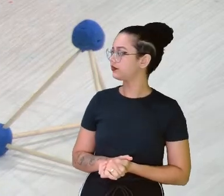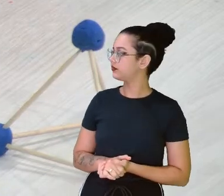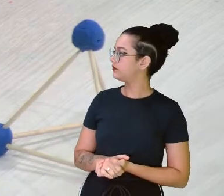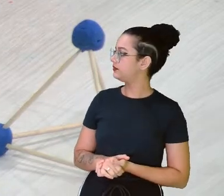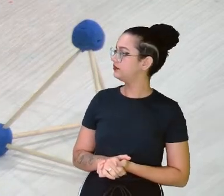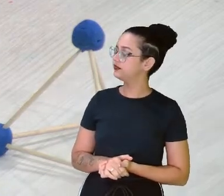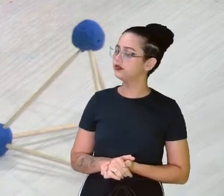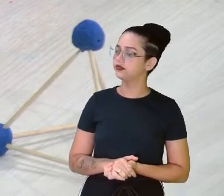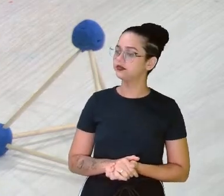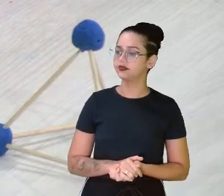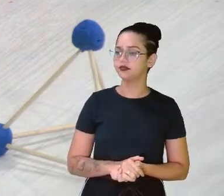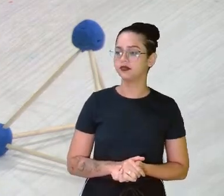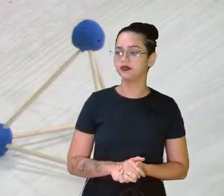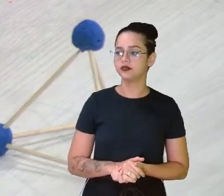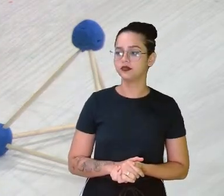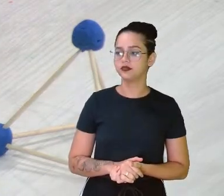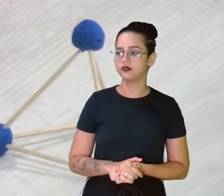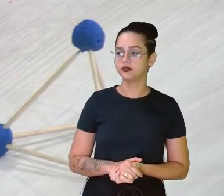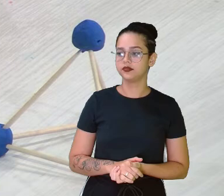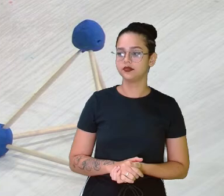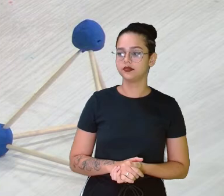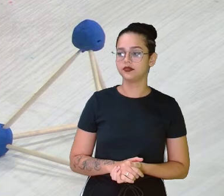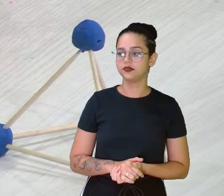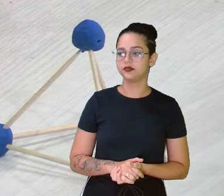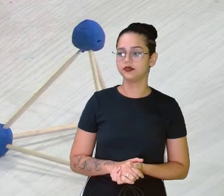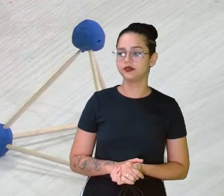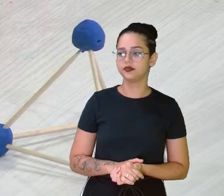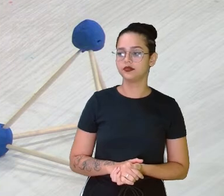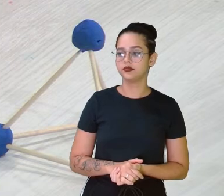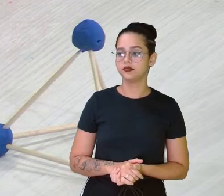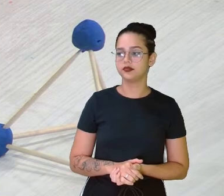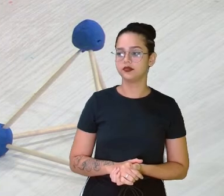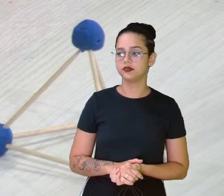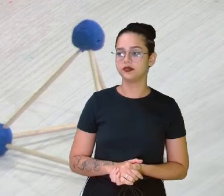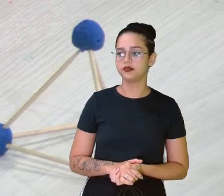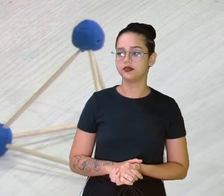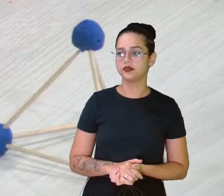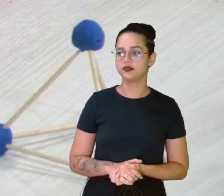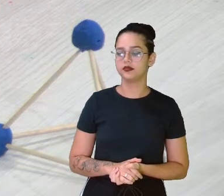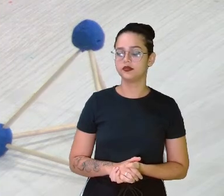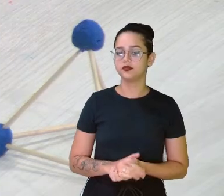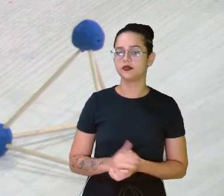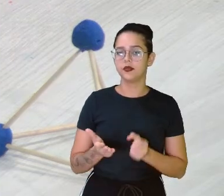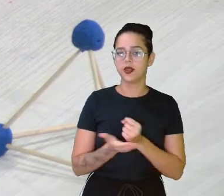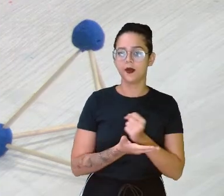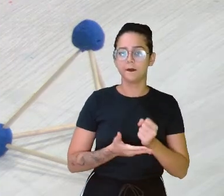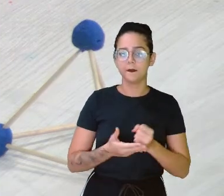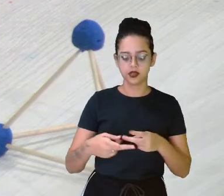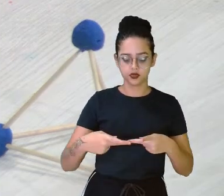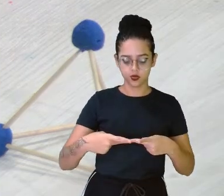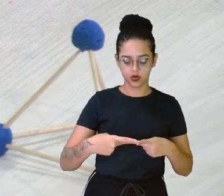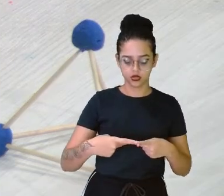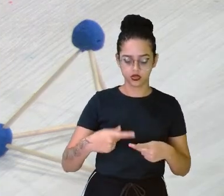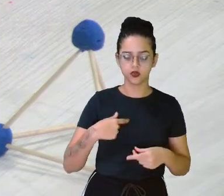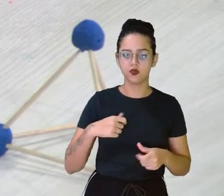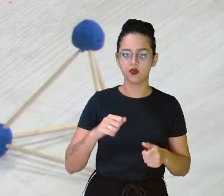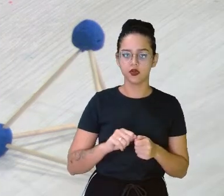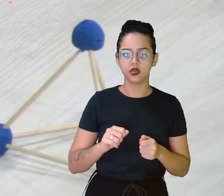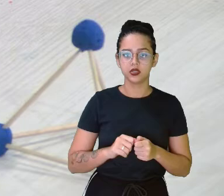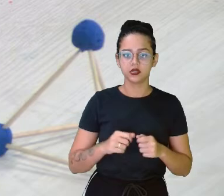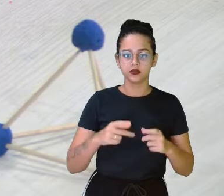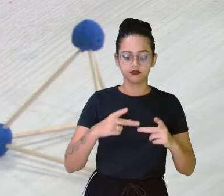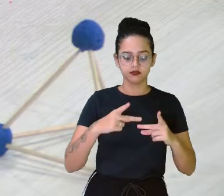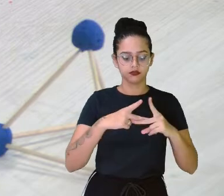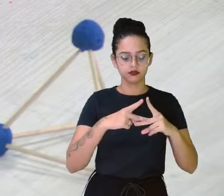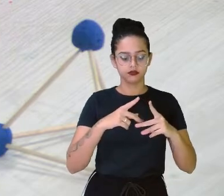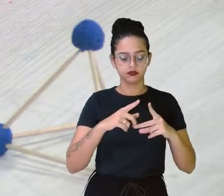fazer a minha base. A minha base precisa ser quadrada porque eu disse, quinto ano, que construirei uma pirâmide